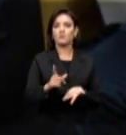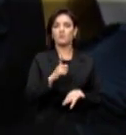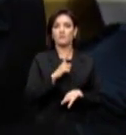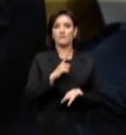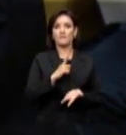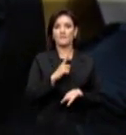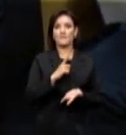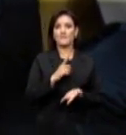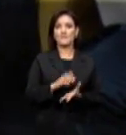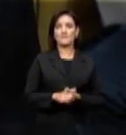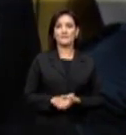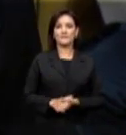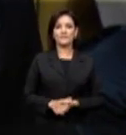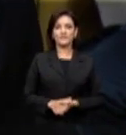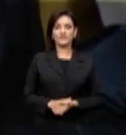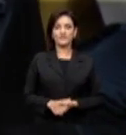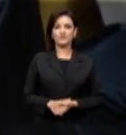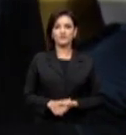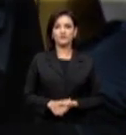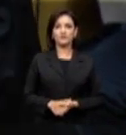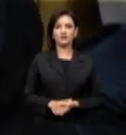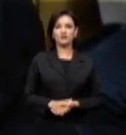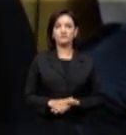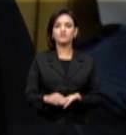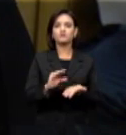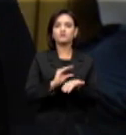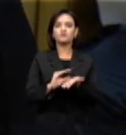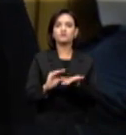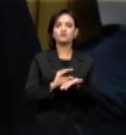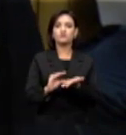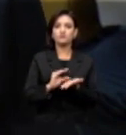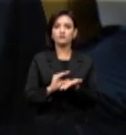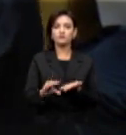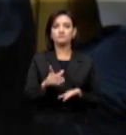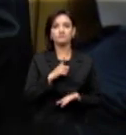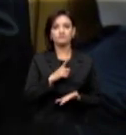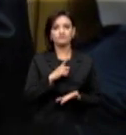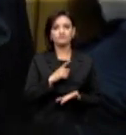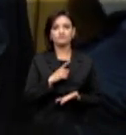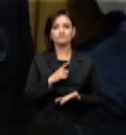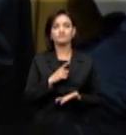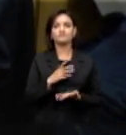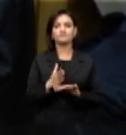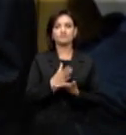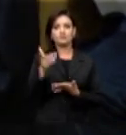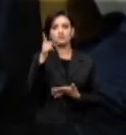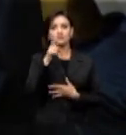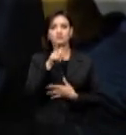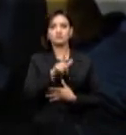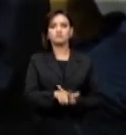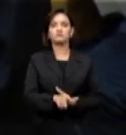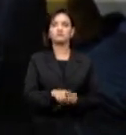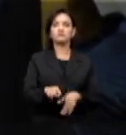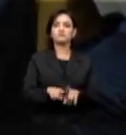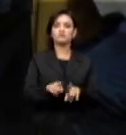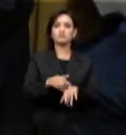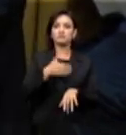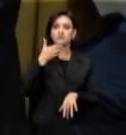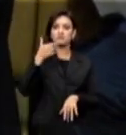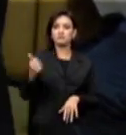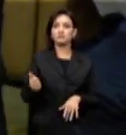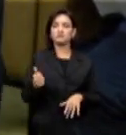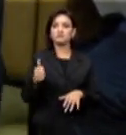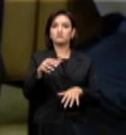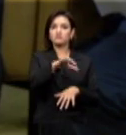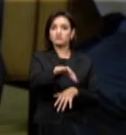contrapartida. O investimento passa a imprimir ganhos e funcionalidade ao setor como outro. O que